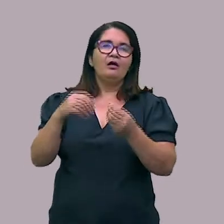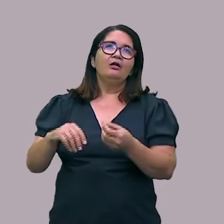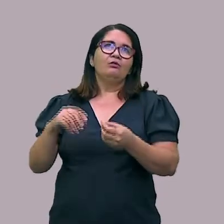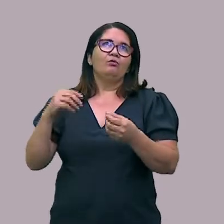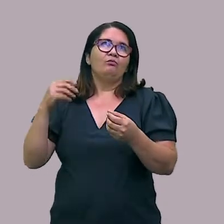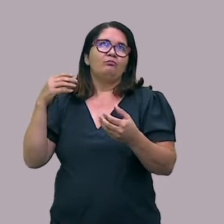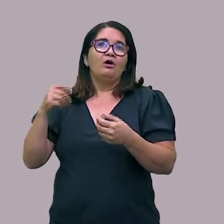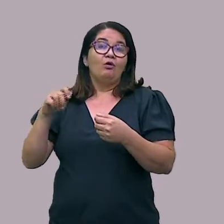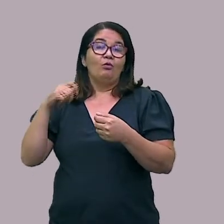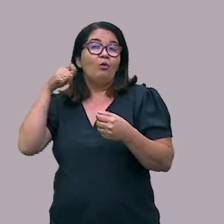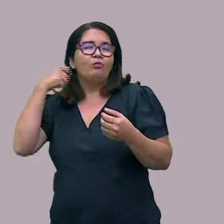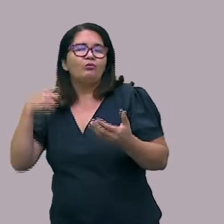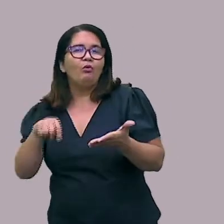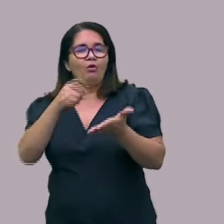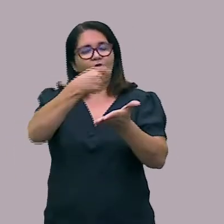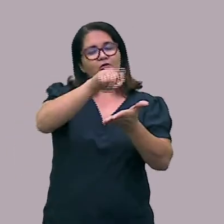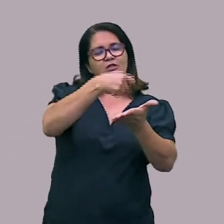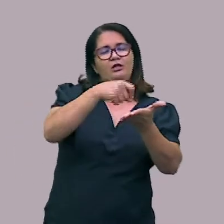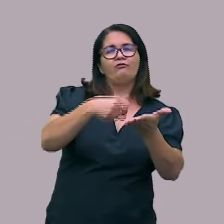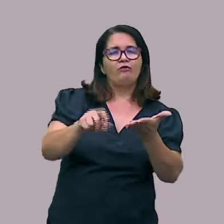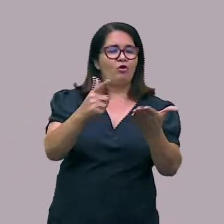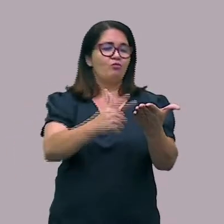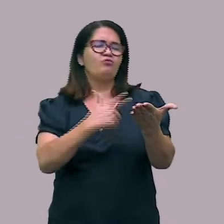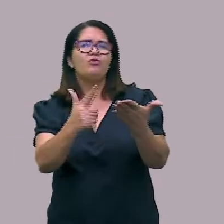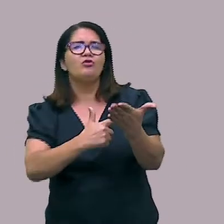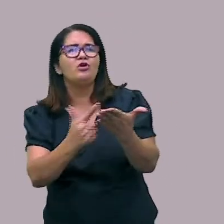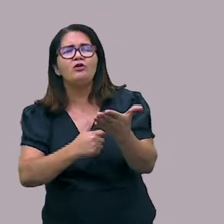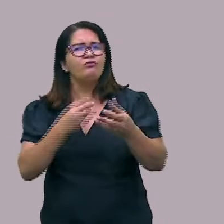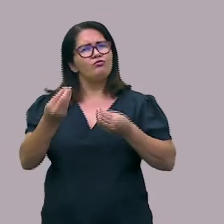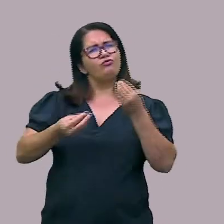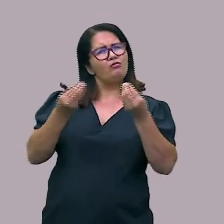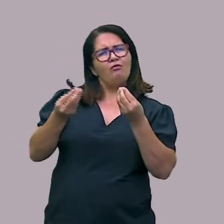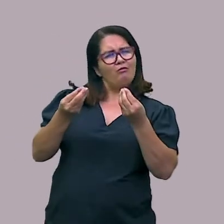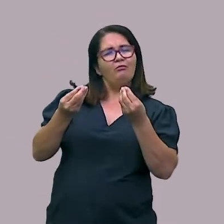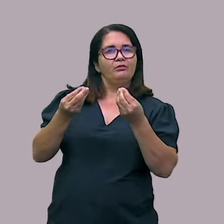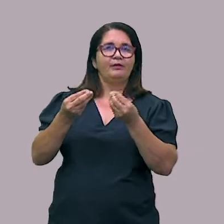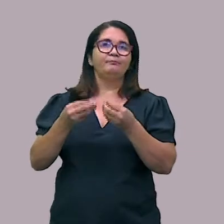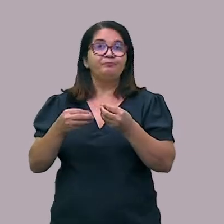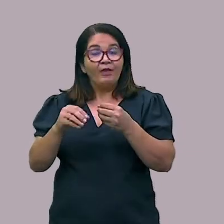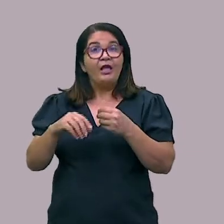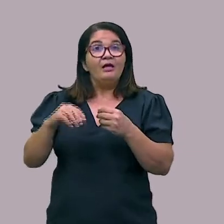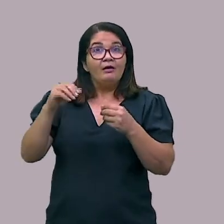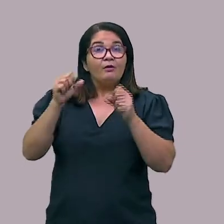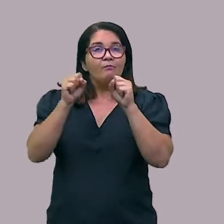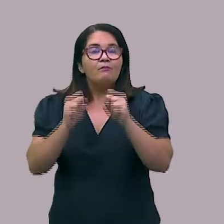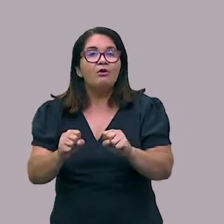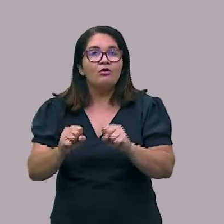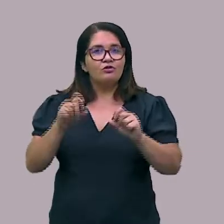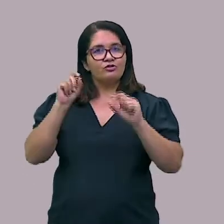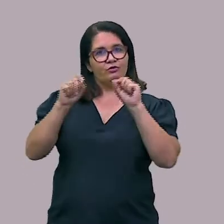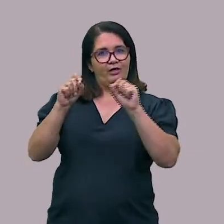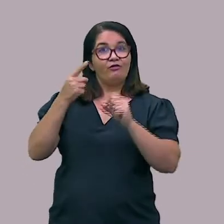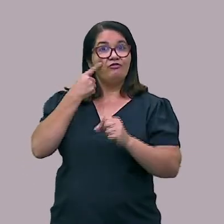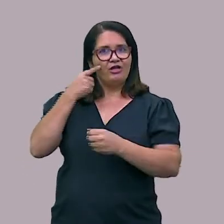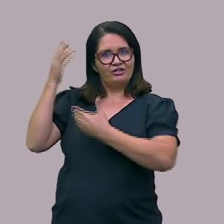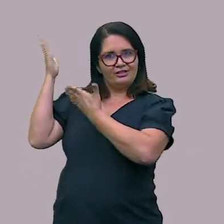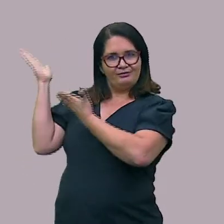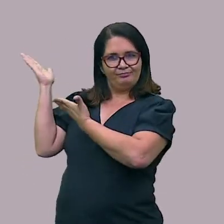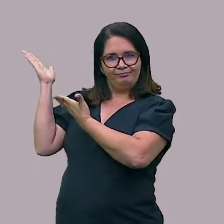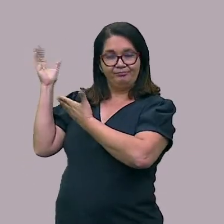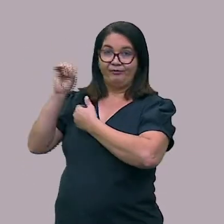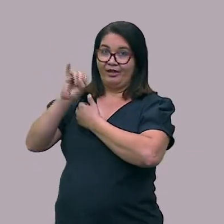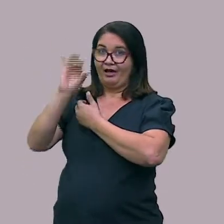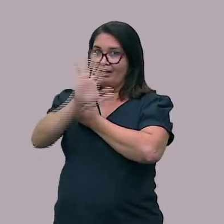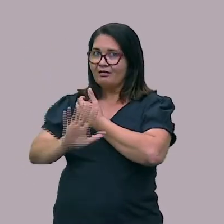obra. Então, eu trouxe para vocês aqui um exemplo de substituição do autor pela obra. Observem aqui, olha, nessa